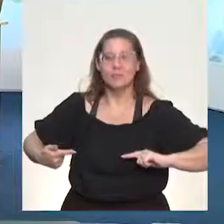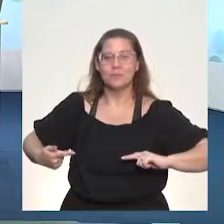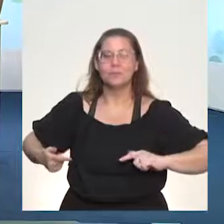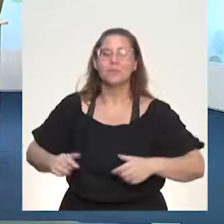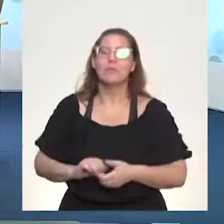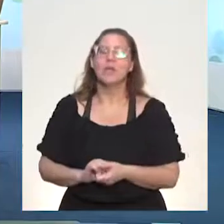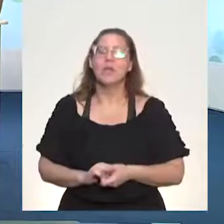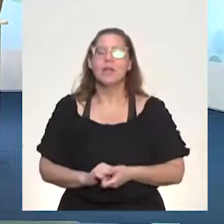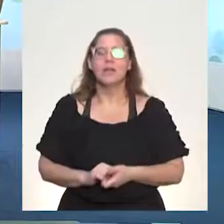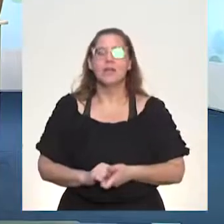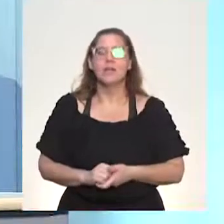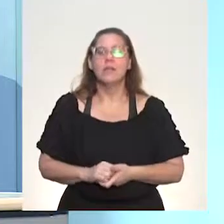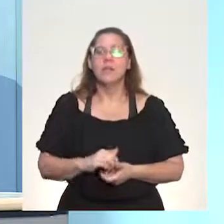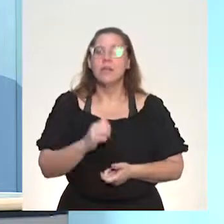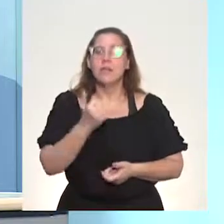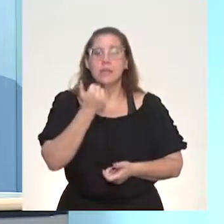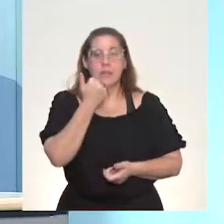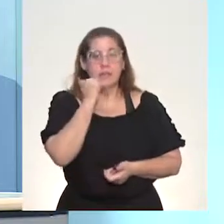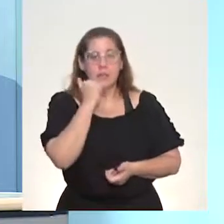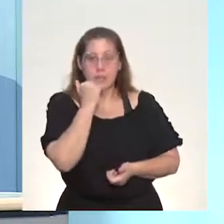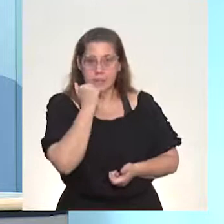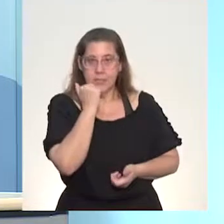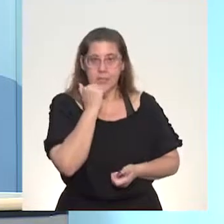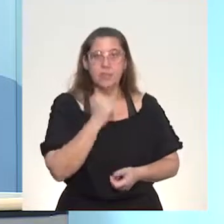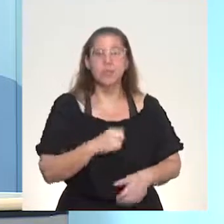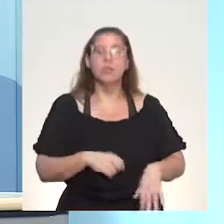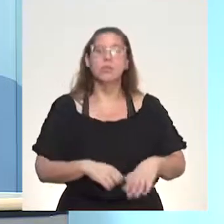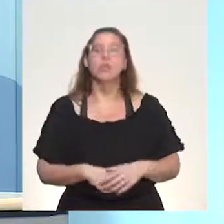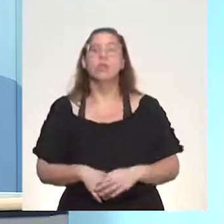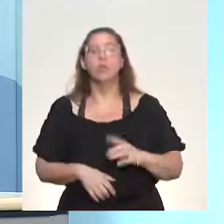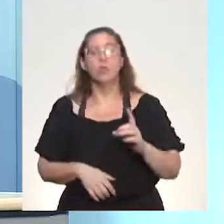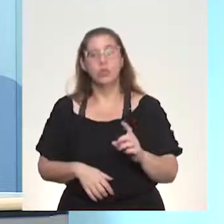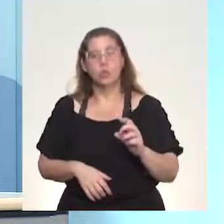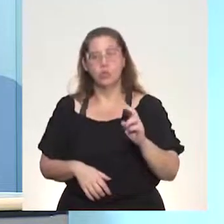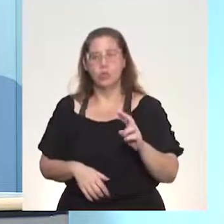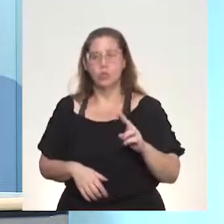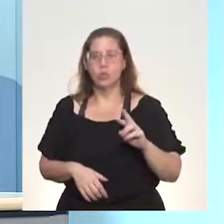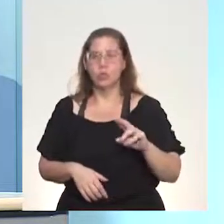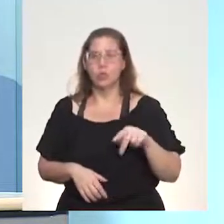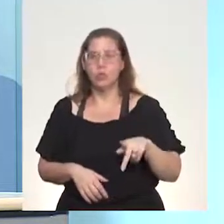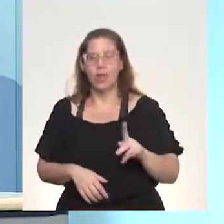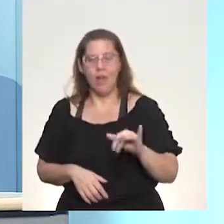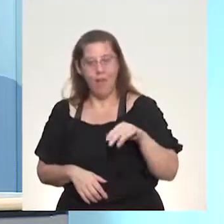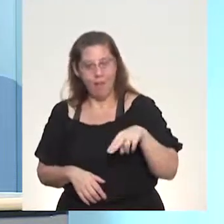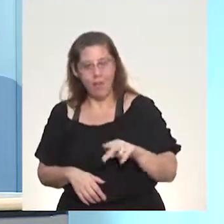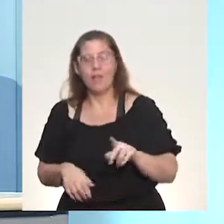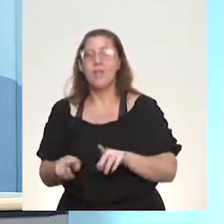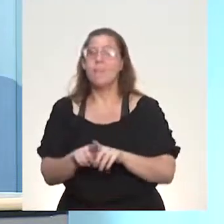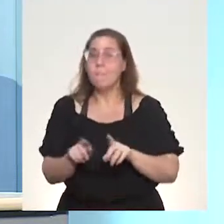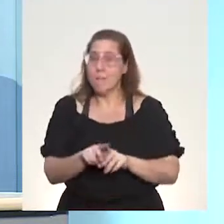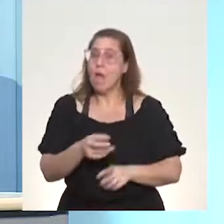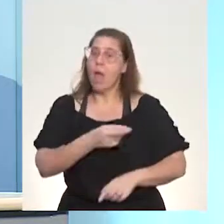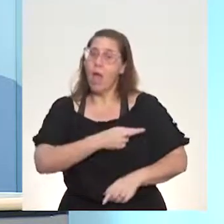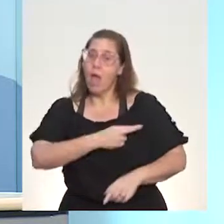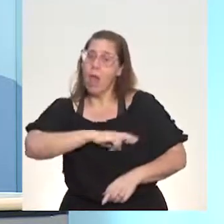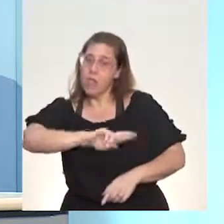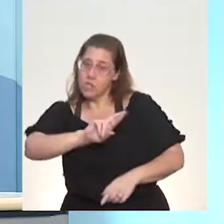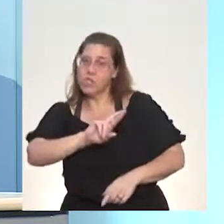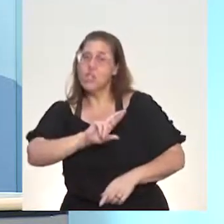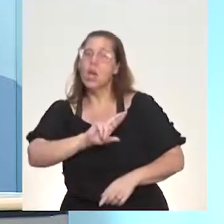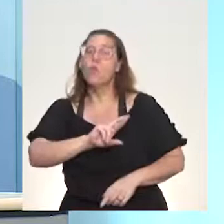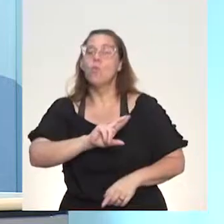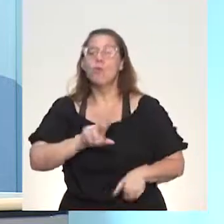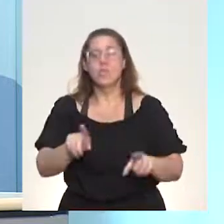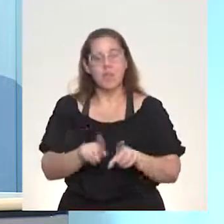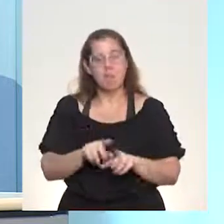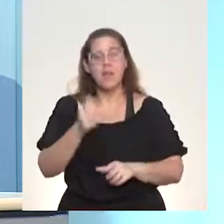no nosso célebre sociólogo Emile Durkheim, ele vai mostrar justamente até que a religião e a ciência elas têm ali